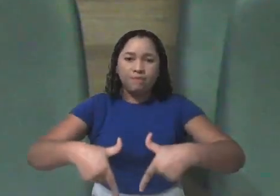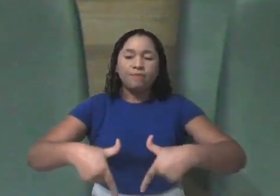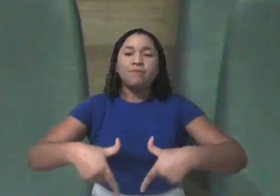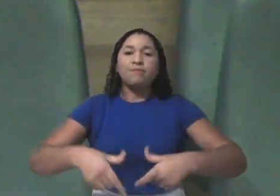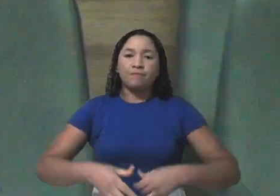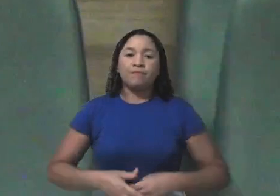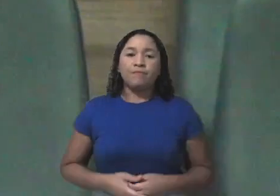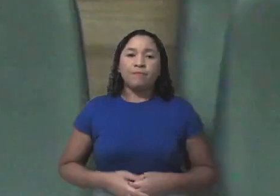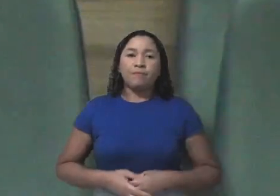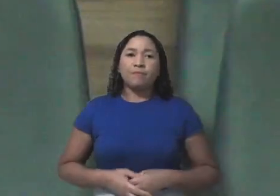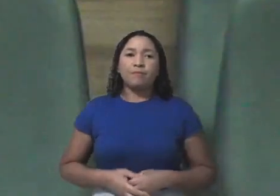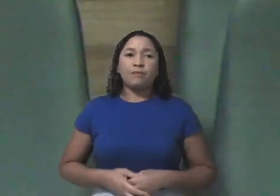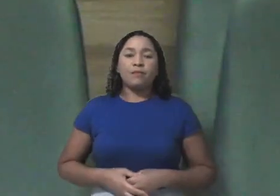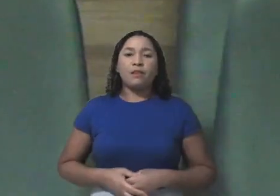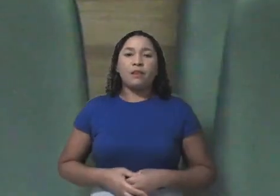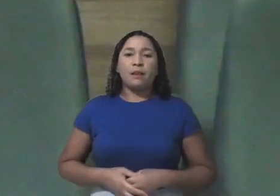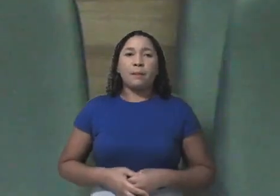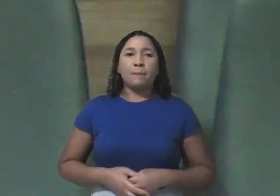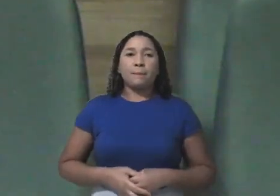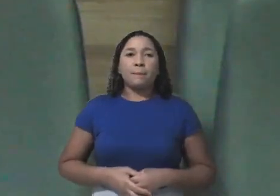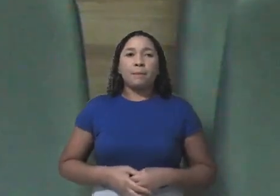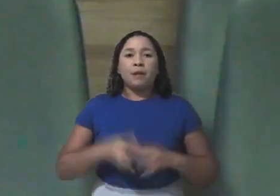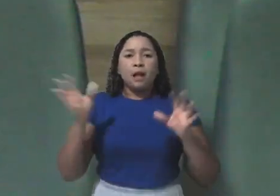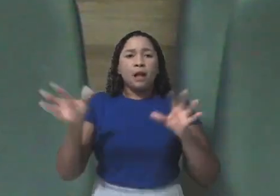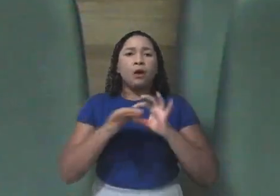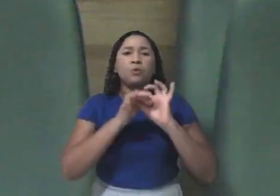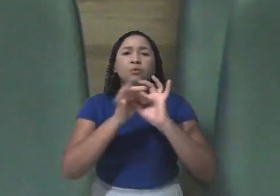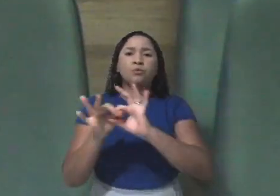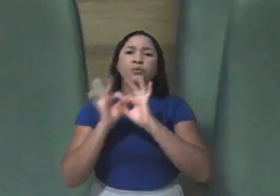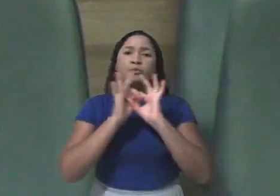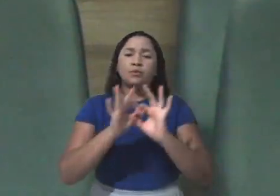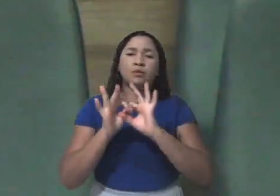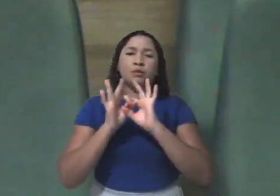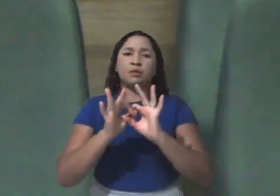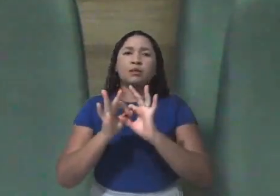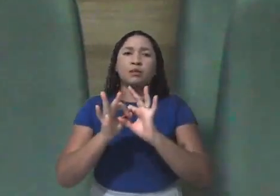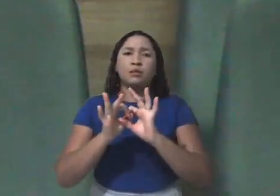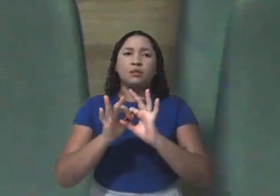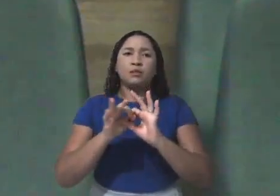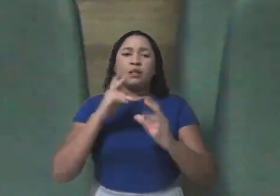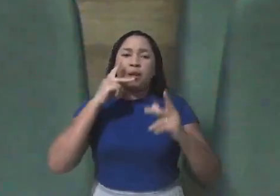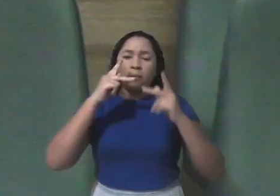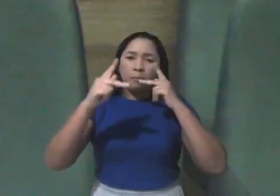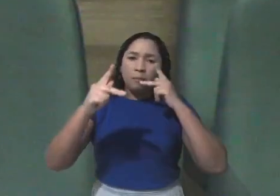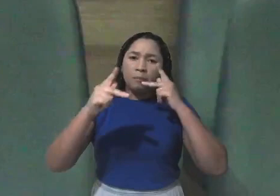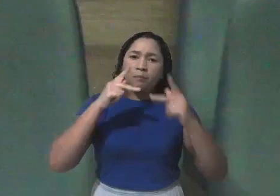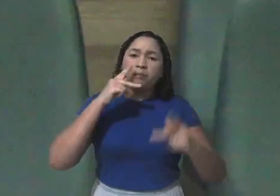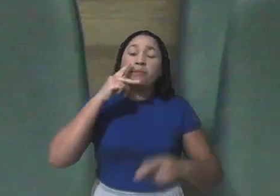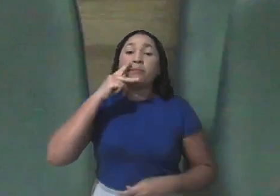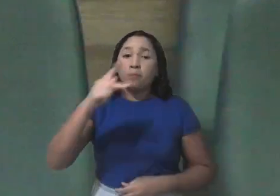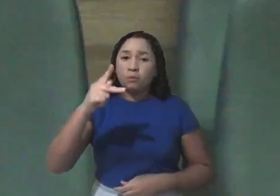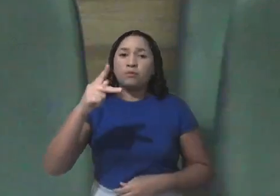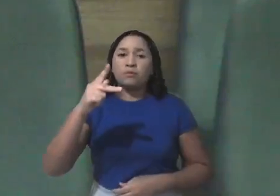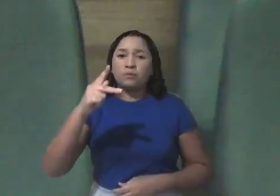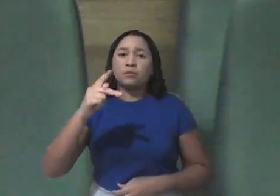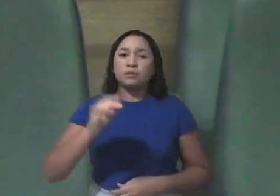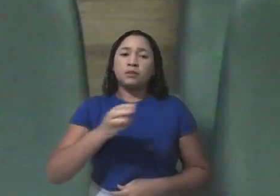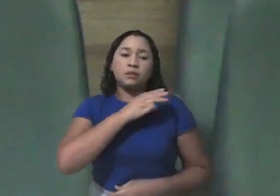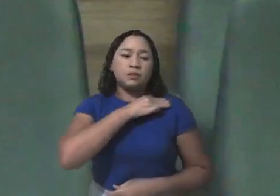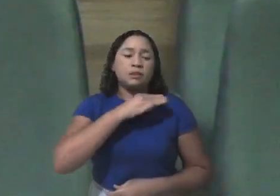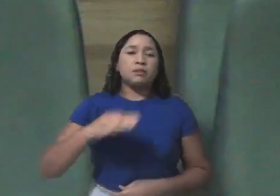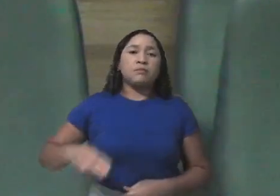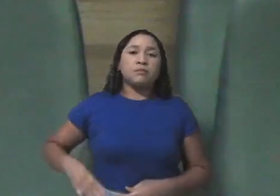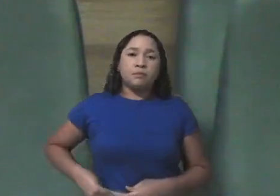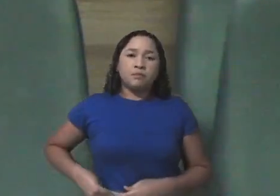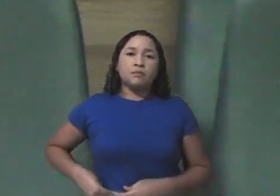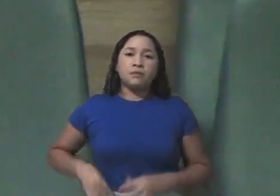Para selar a visão e a profecia, para que sejam cumpridas todas as profecias acerca do Messias,